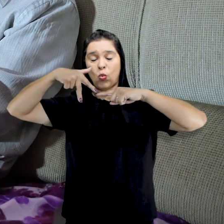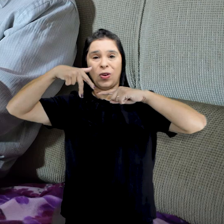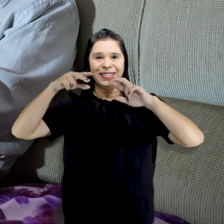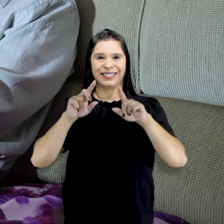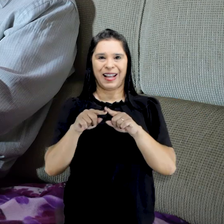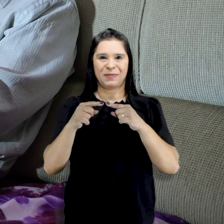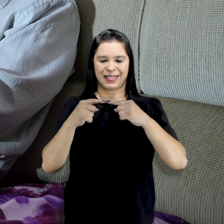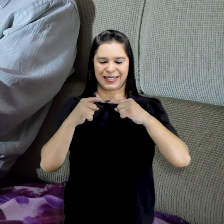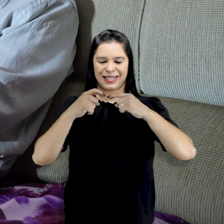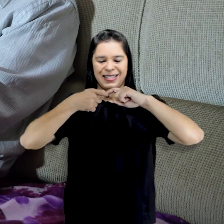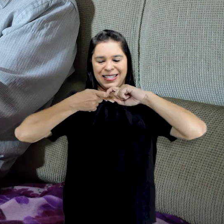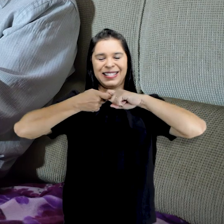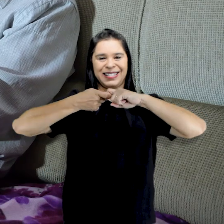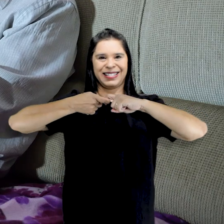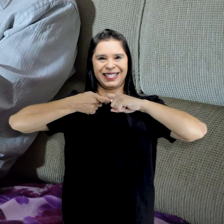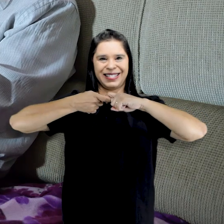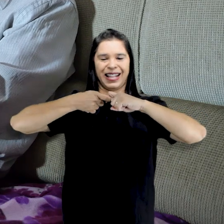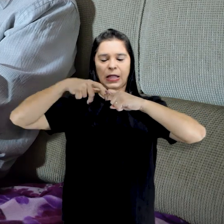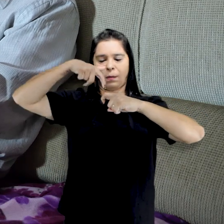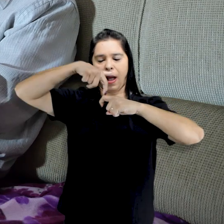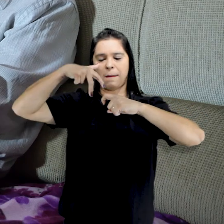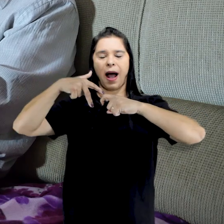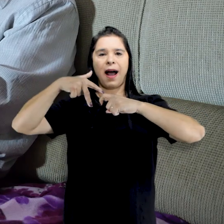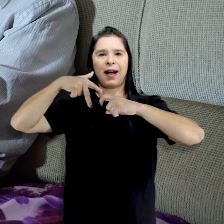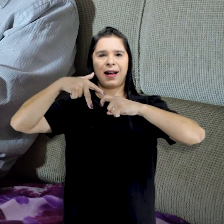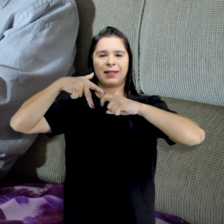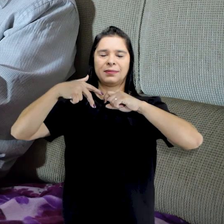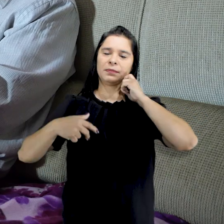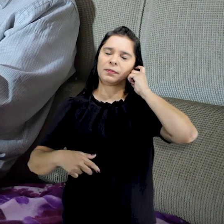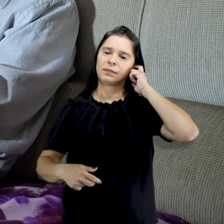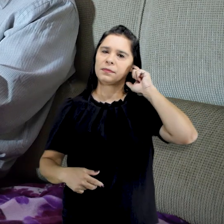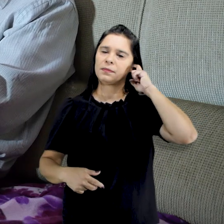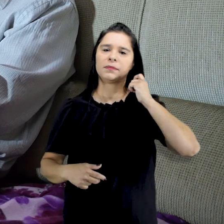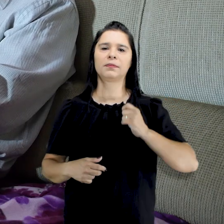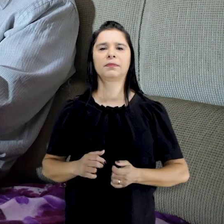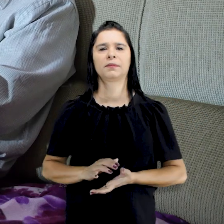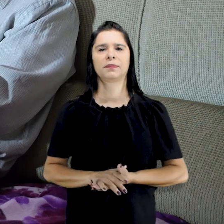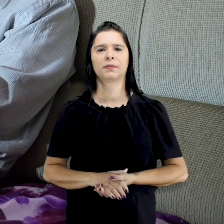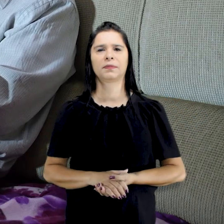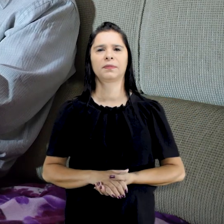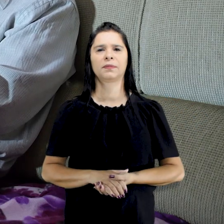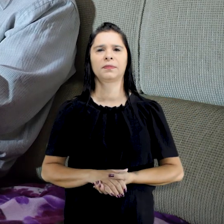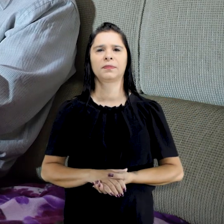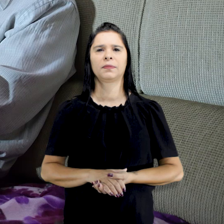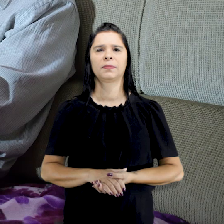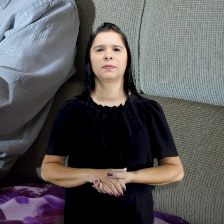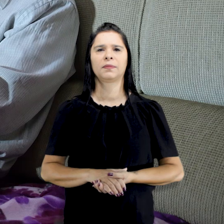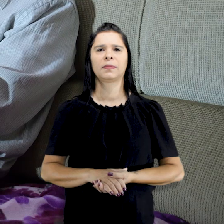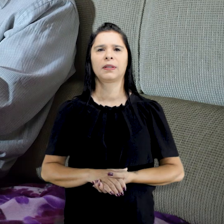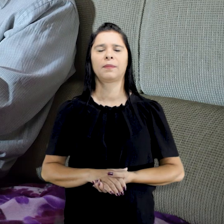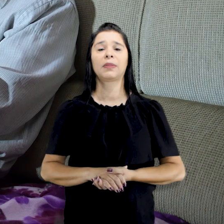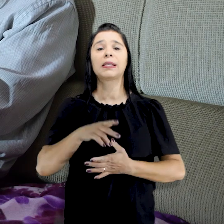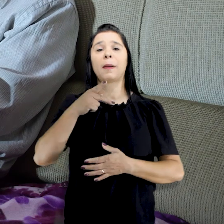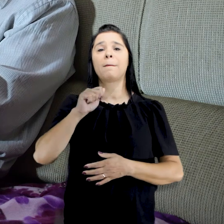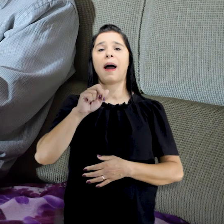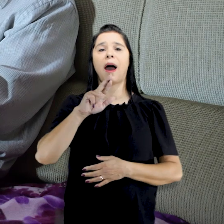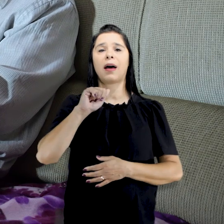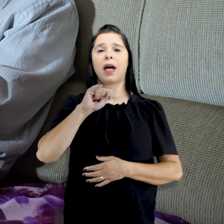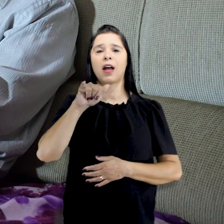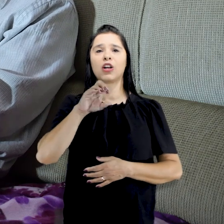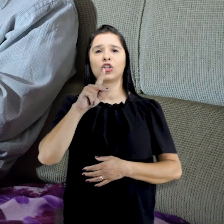e esse pé em cima da coisa da prancha, né? Para-choque.